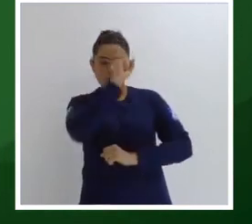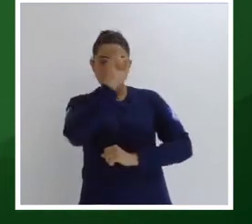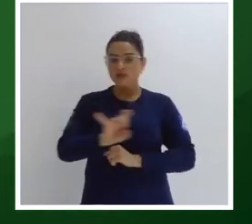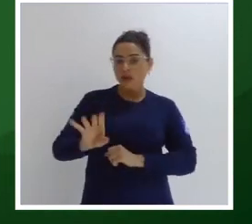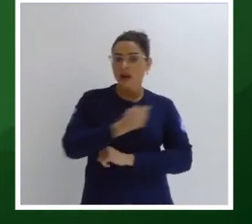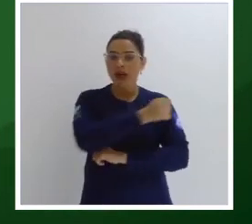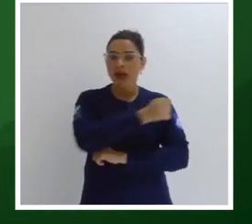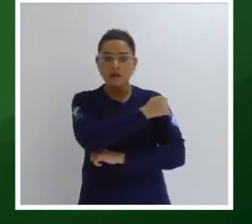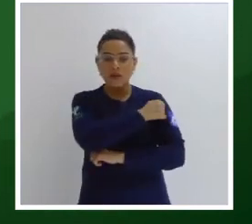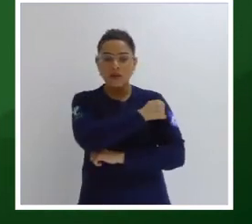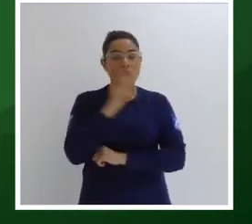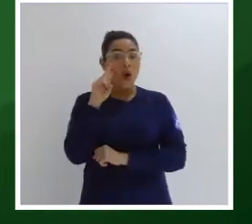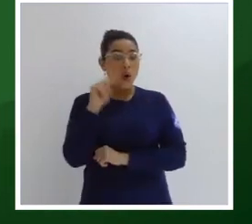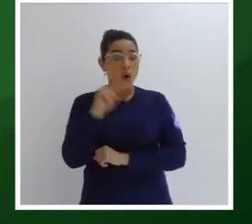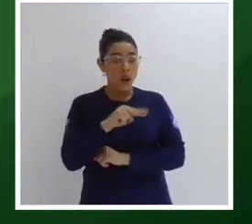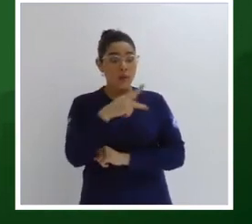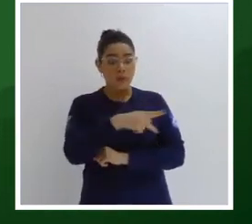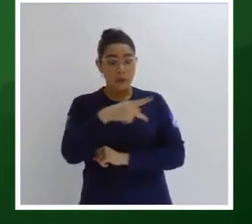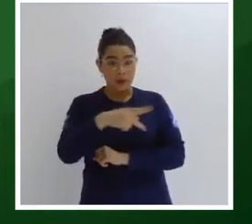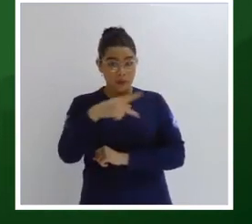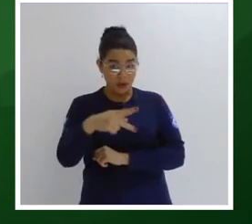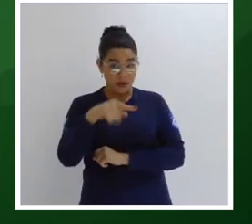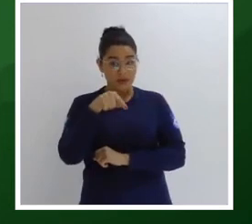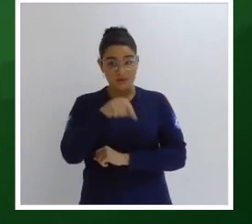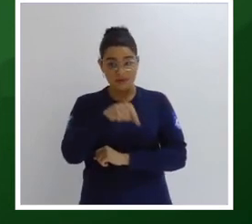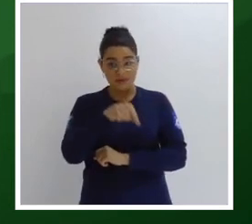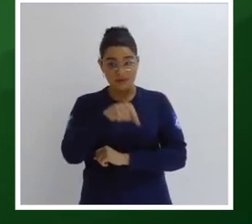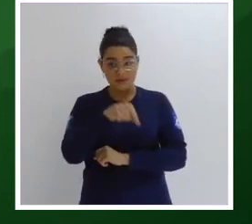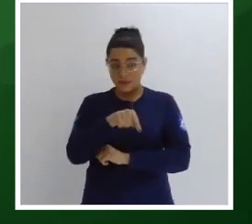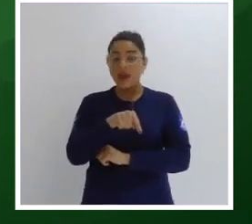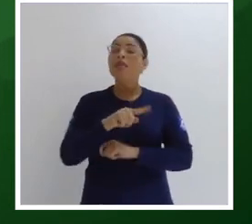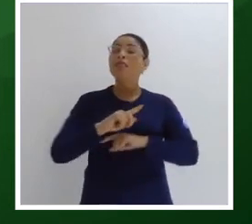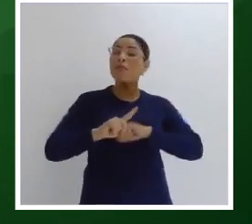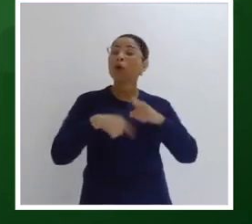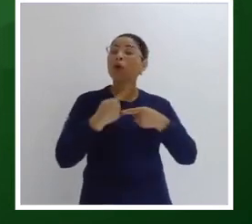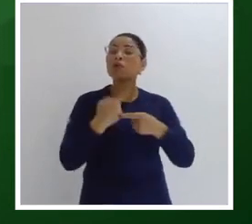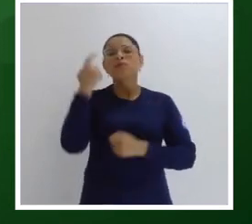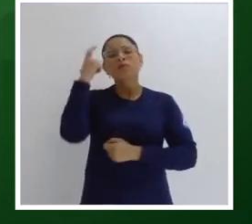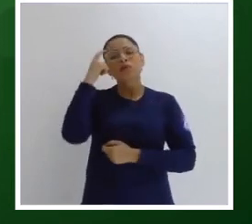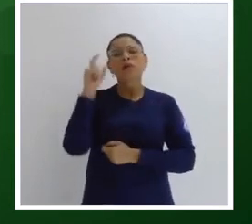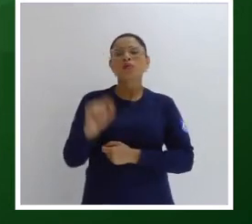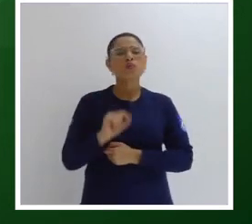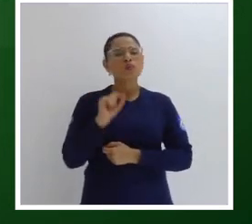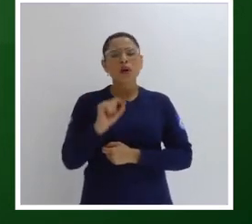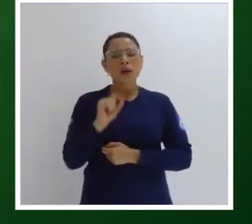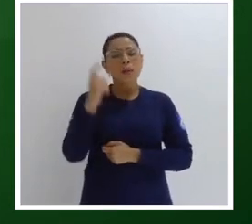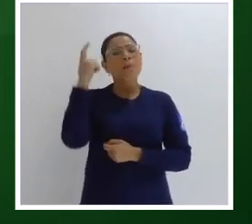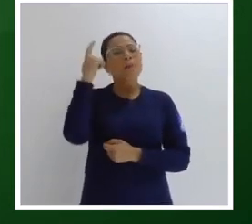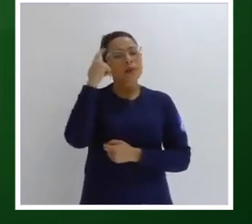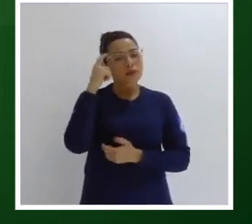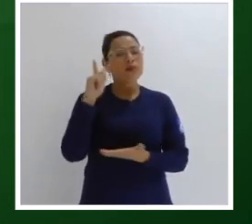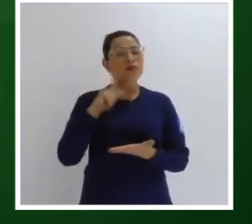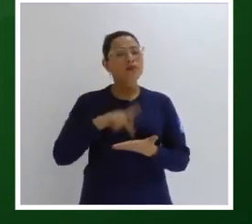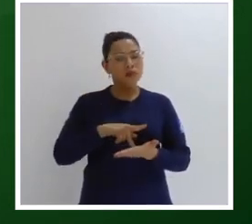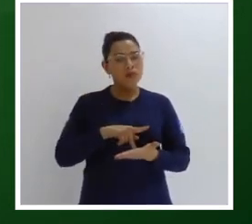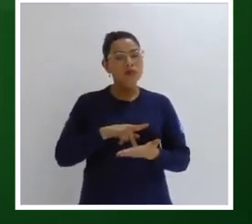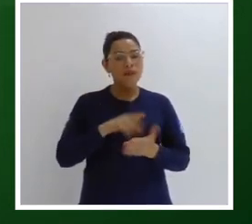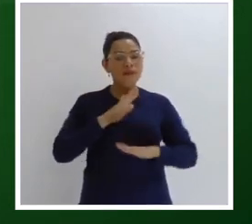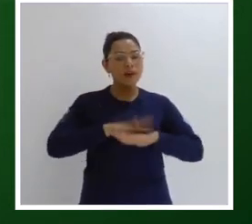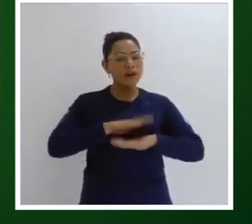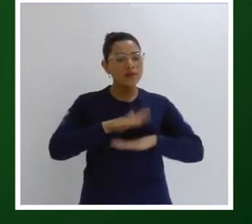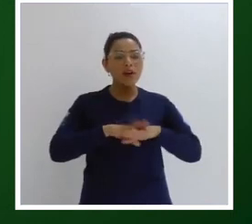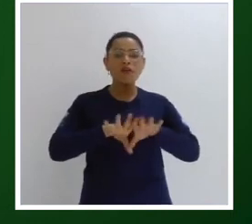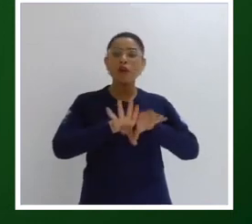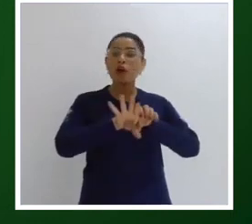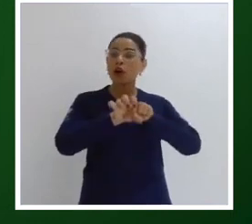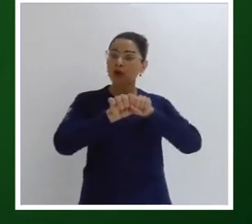olhamos para o projeto político pedagógico a gente tem que pensar no que nós temos que pensar em fazer as